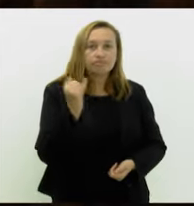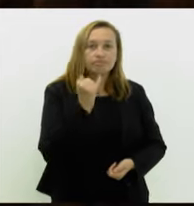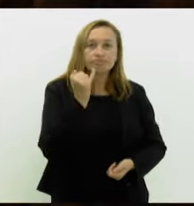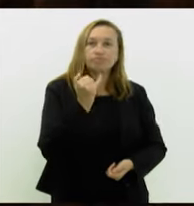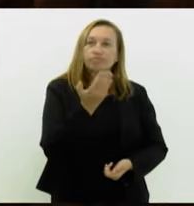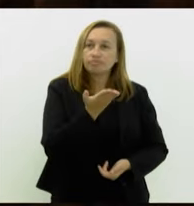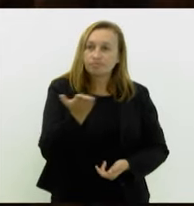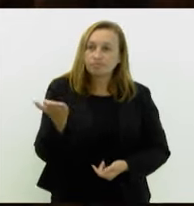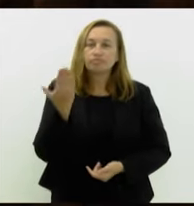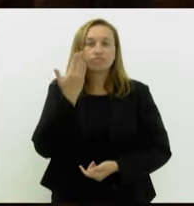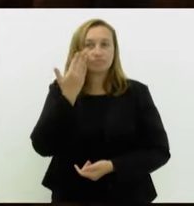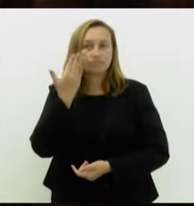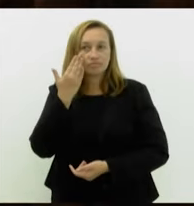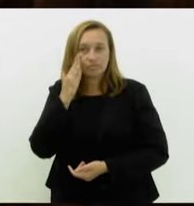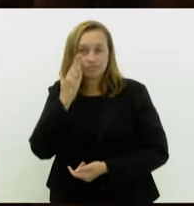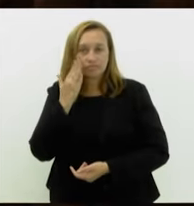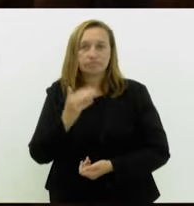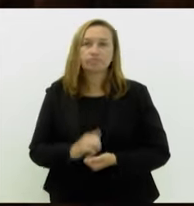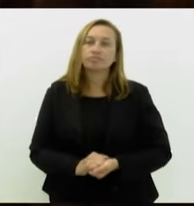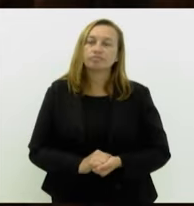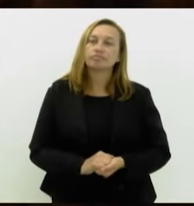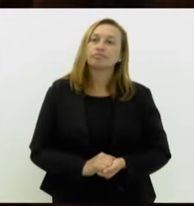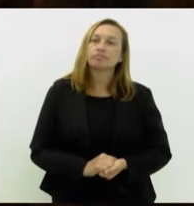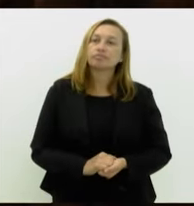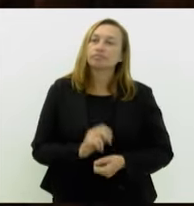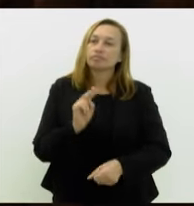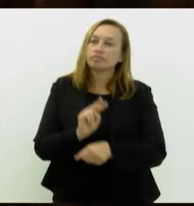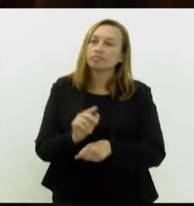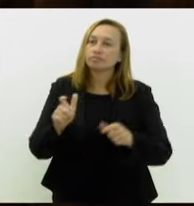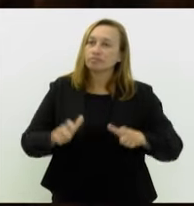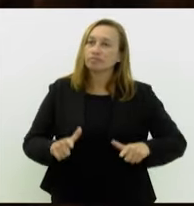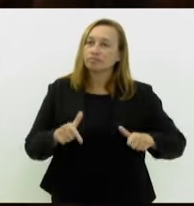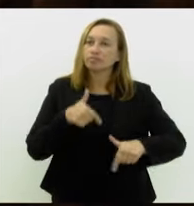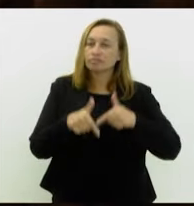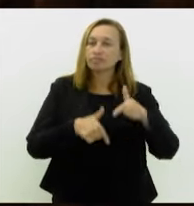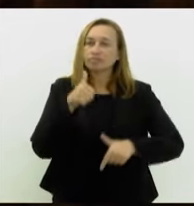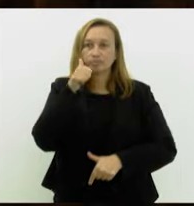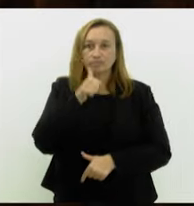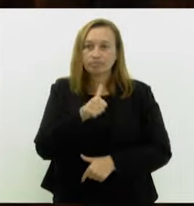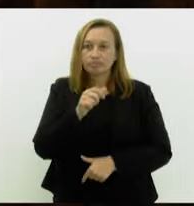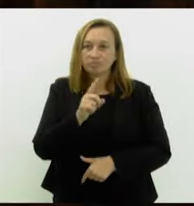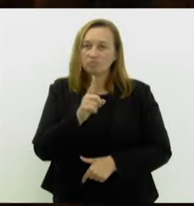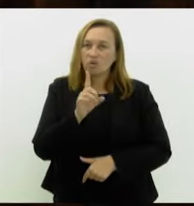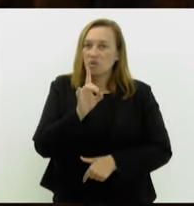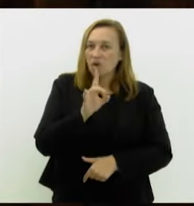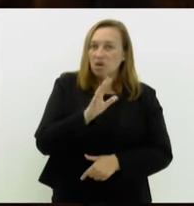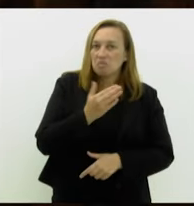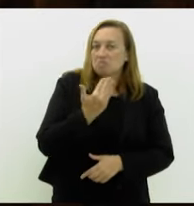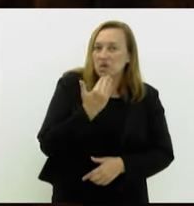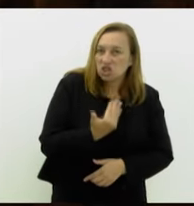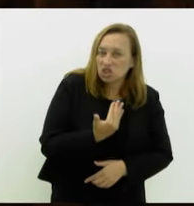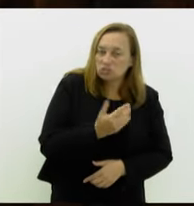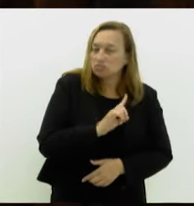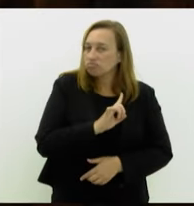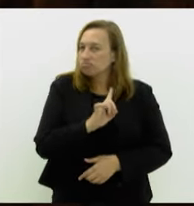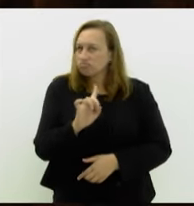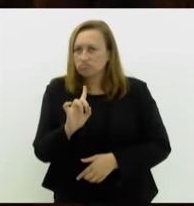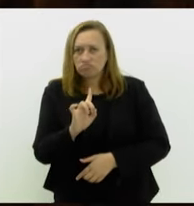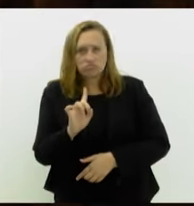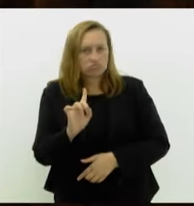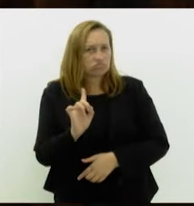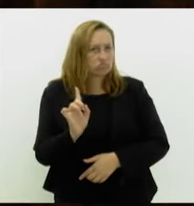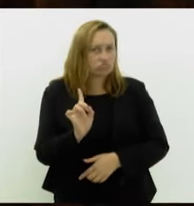saibamos que proteger o espaço de atuação das mulheres é um favor não é uma